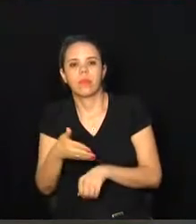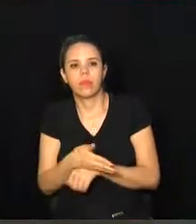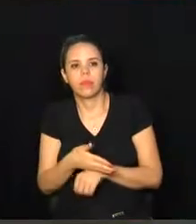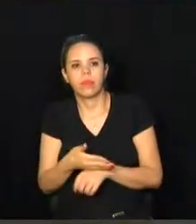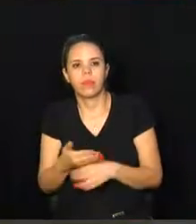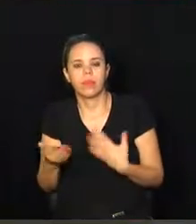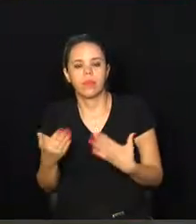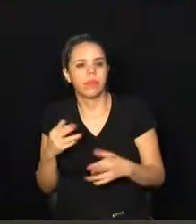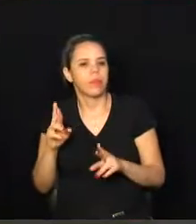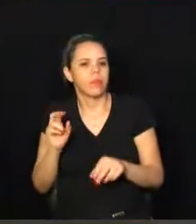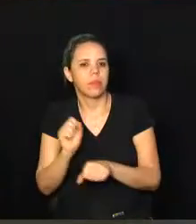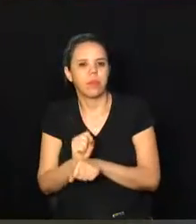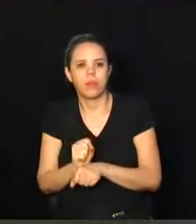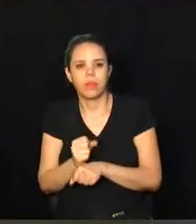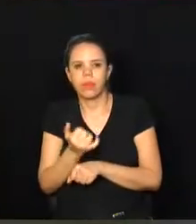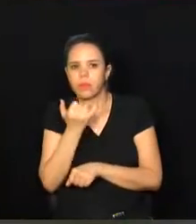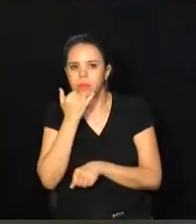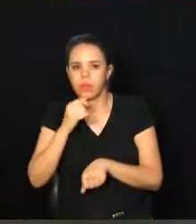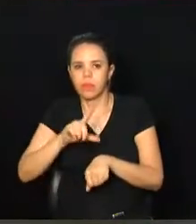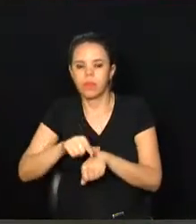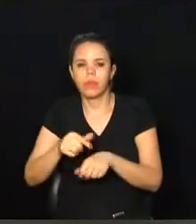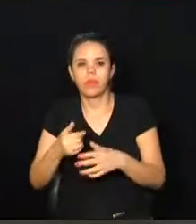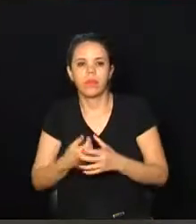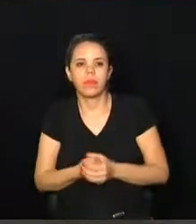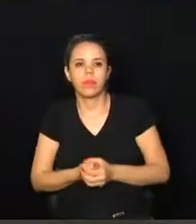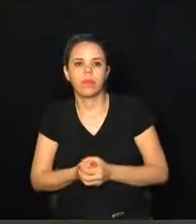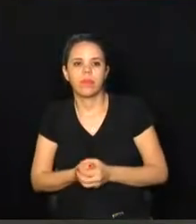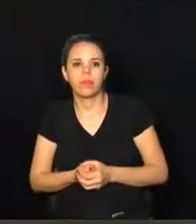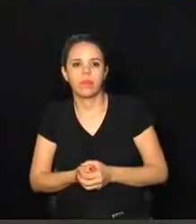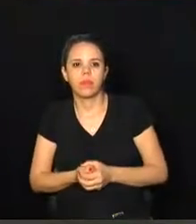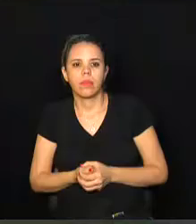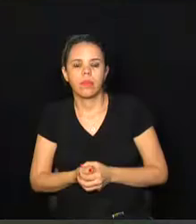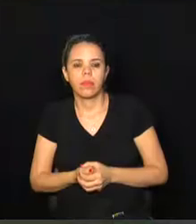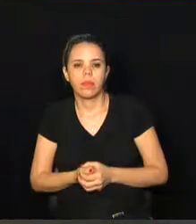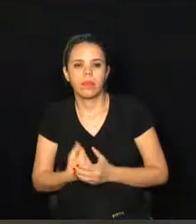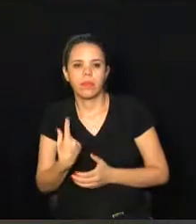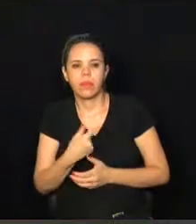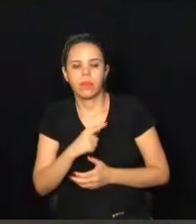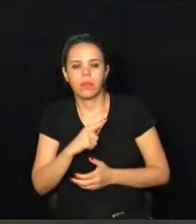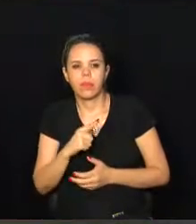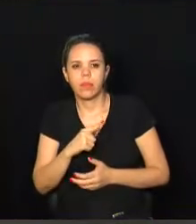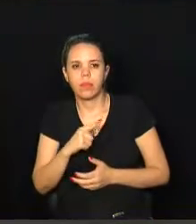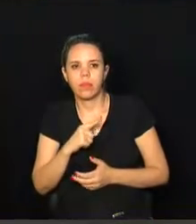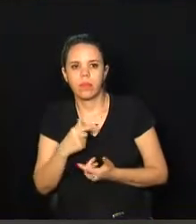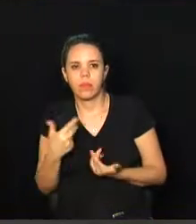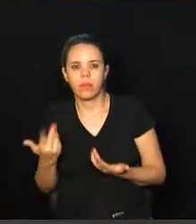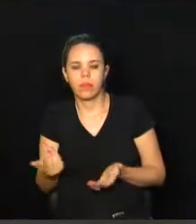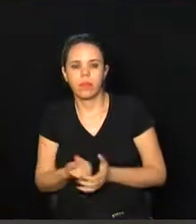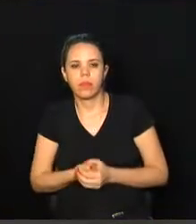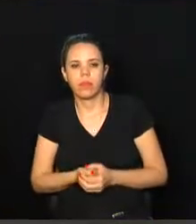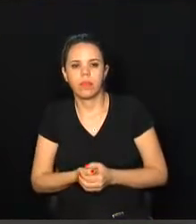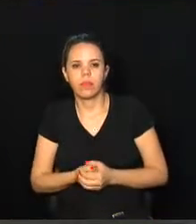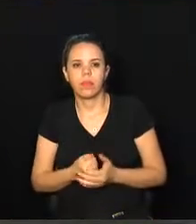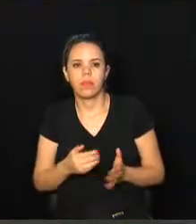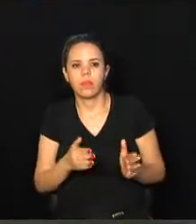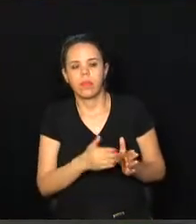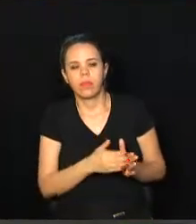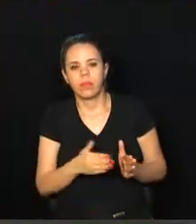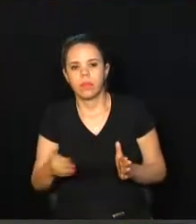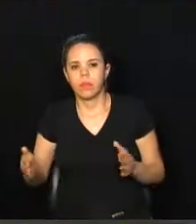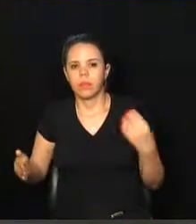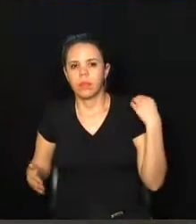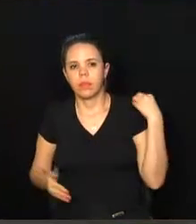não esperava também, desculpe o atraso. Mas a gente tem algumas coisas, ao longo